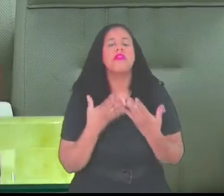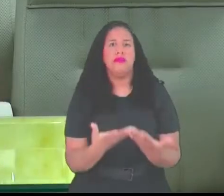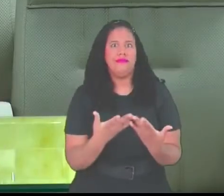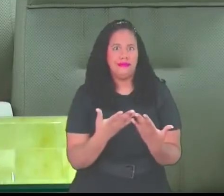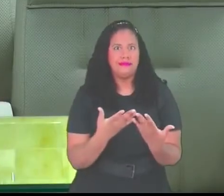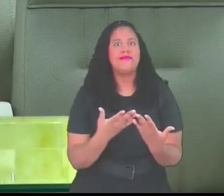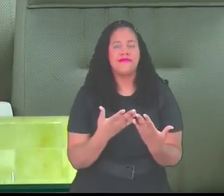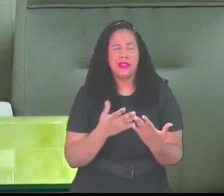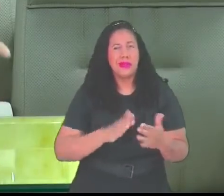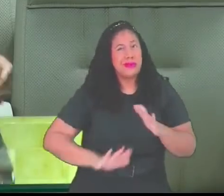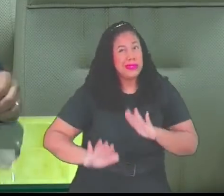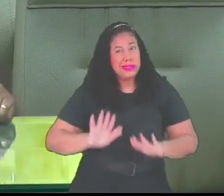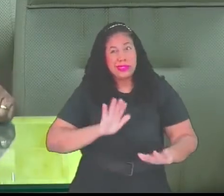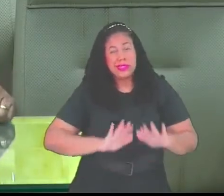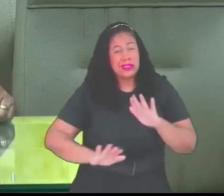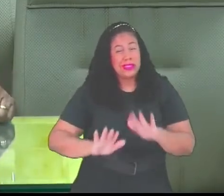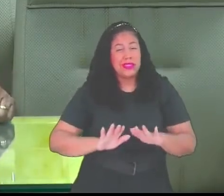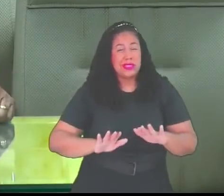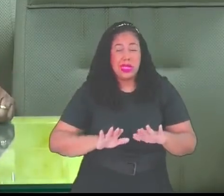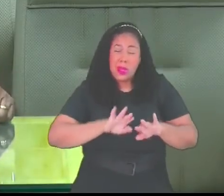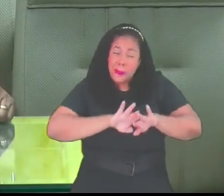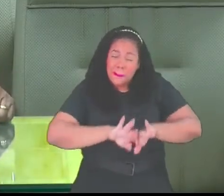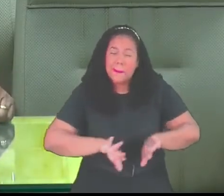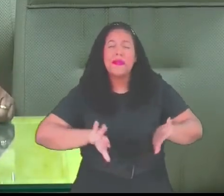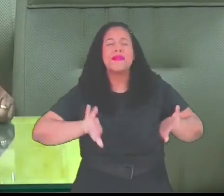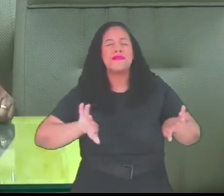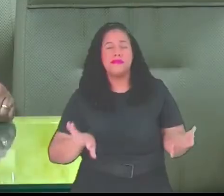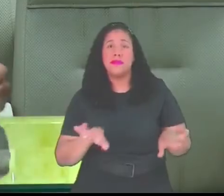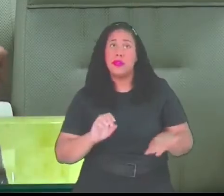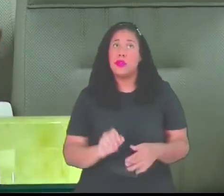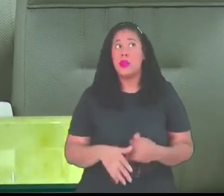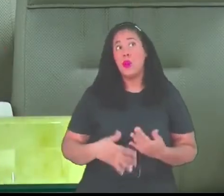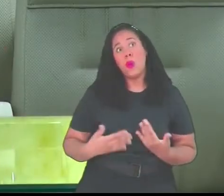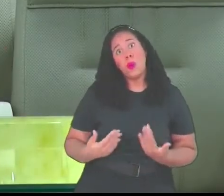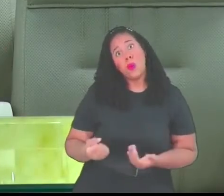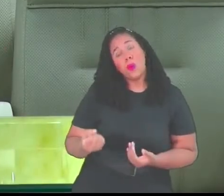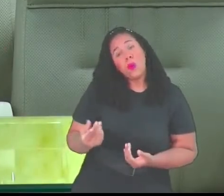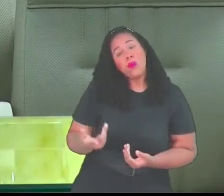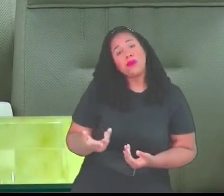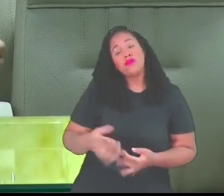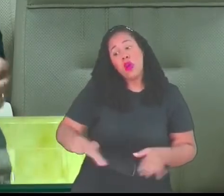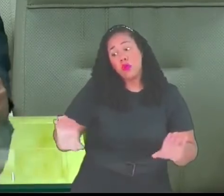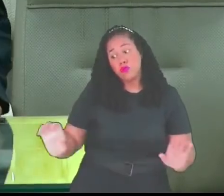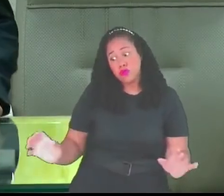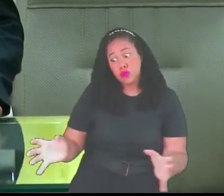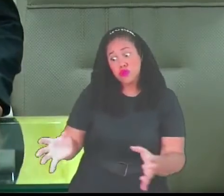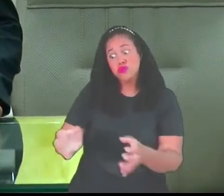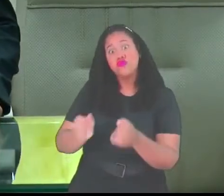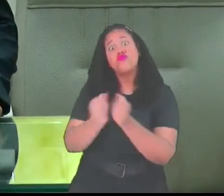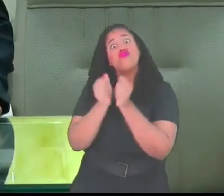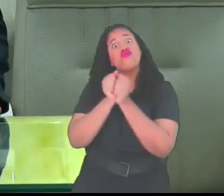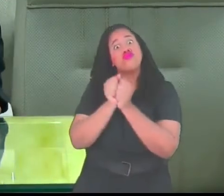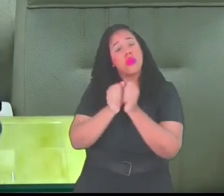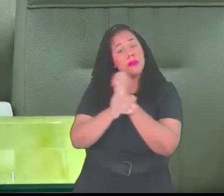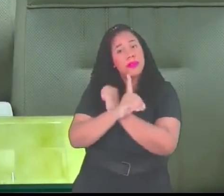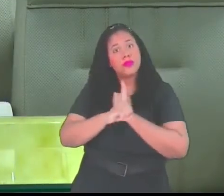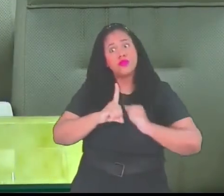pela flexibilização, por um ajuntamento social mais